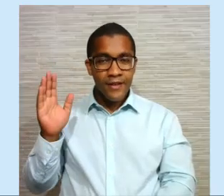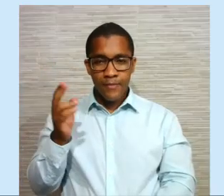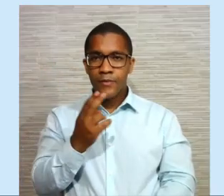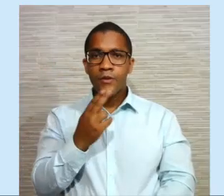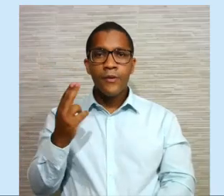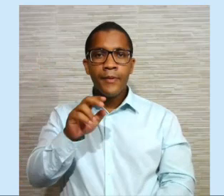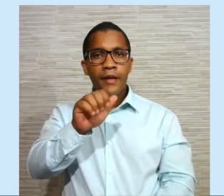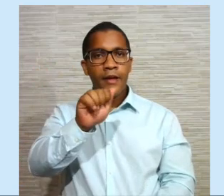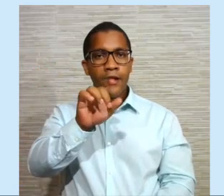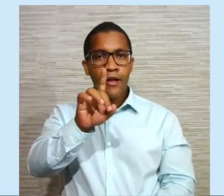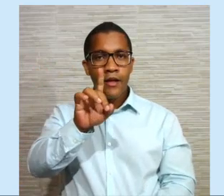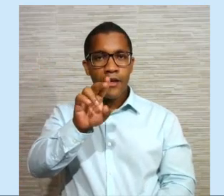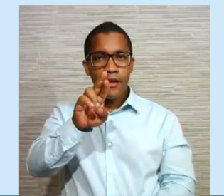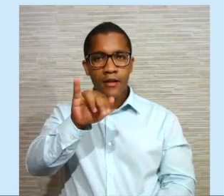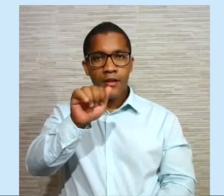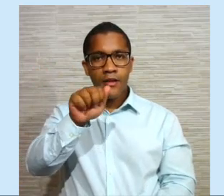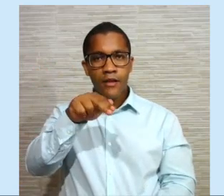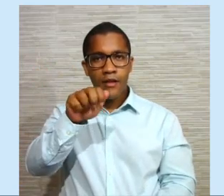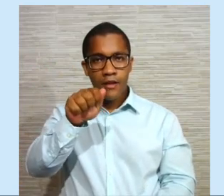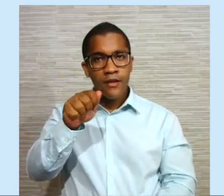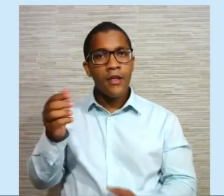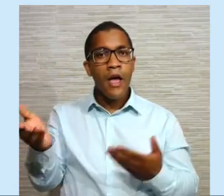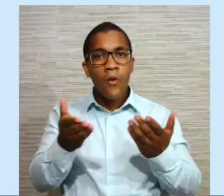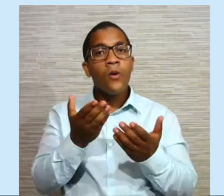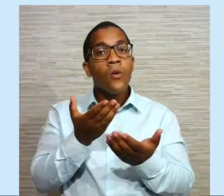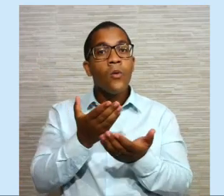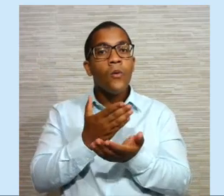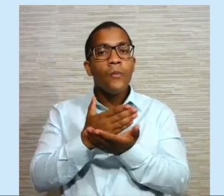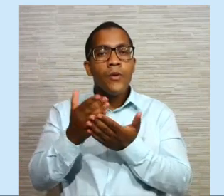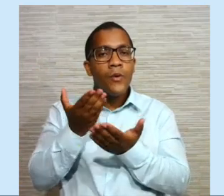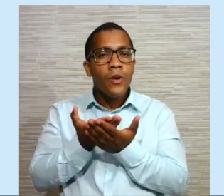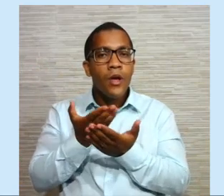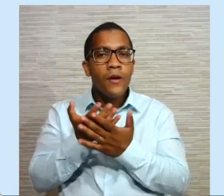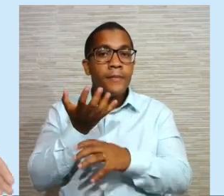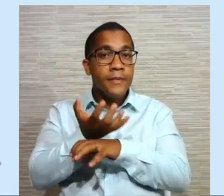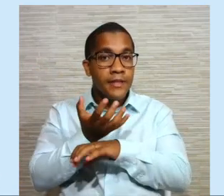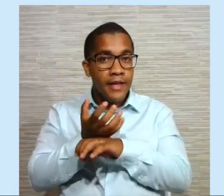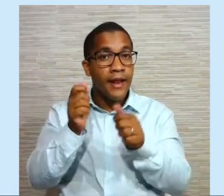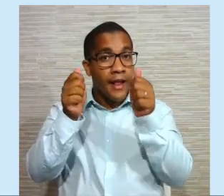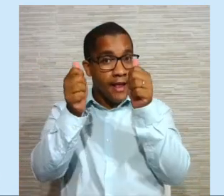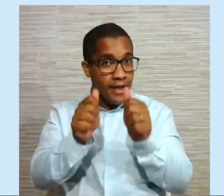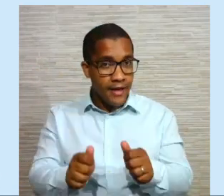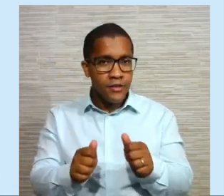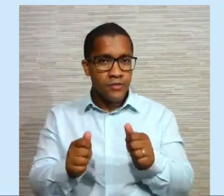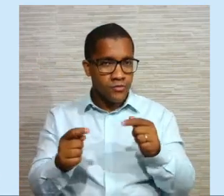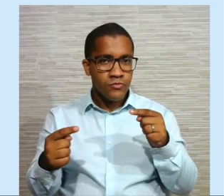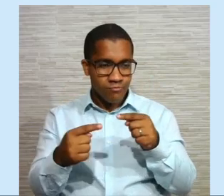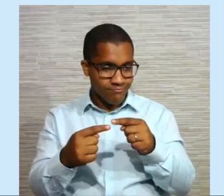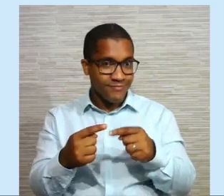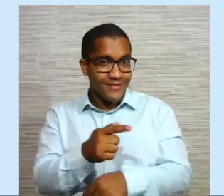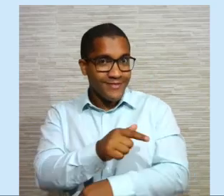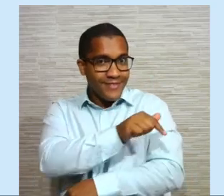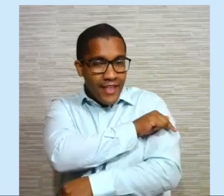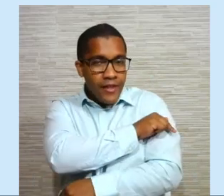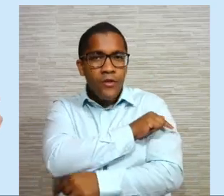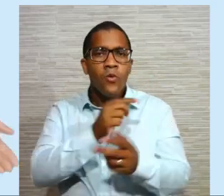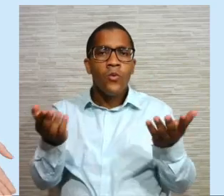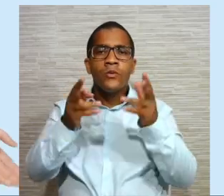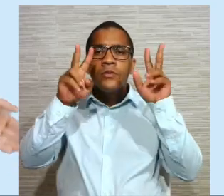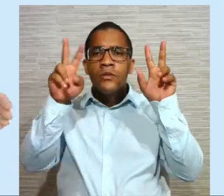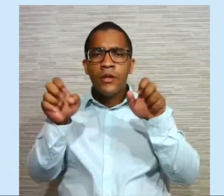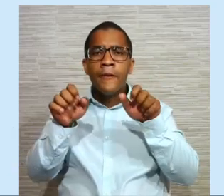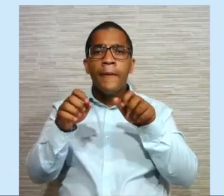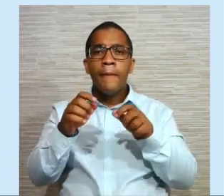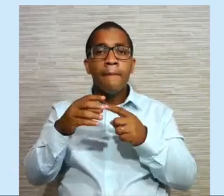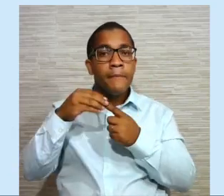Olá, eu sou a professora Adriana Freitas. Estamos começando mais uma aula de artes para os 7º anos, certo? E o tema de hoje será